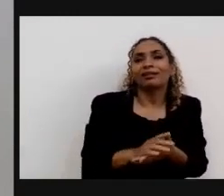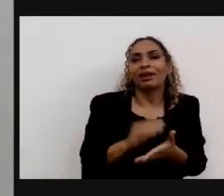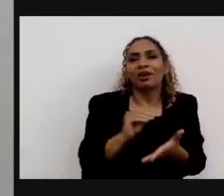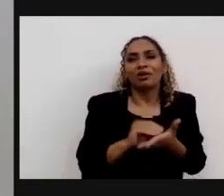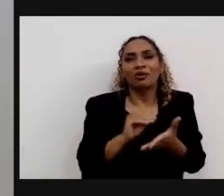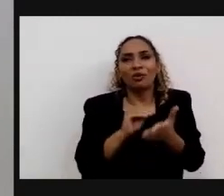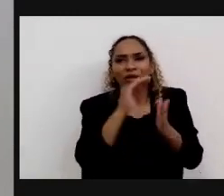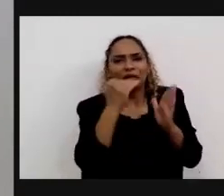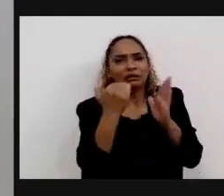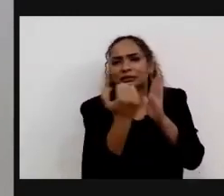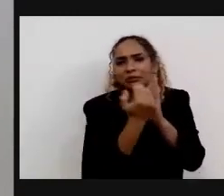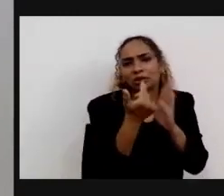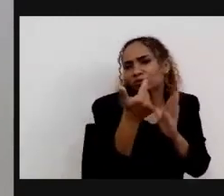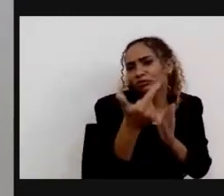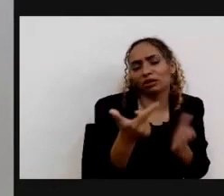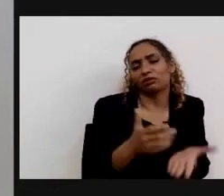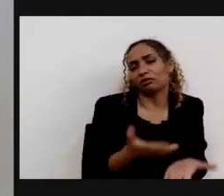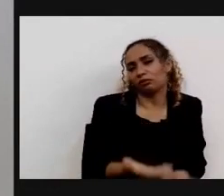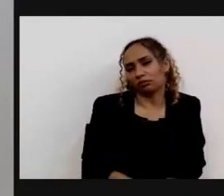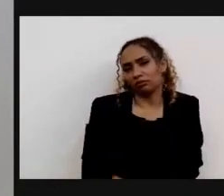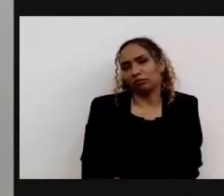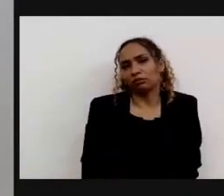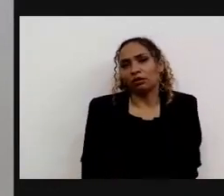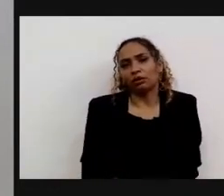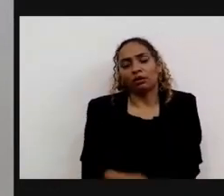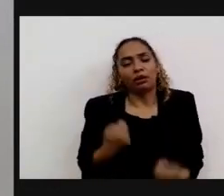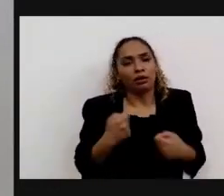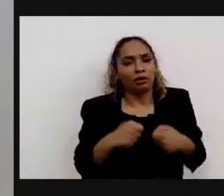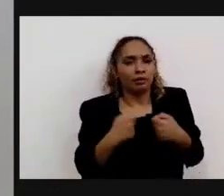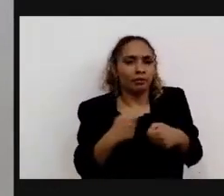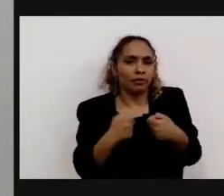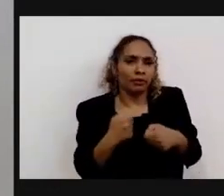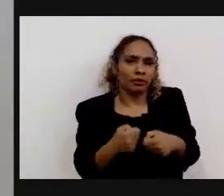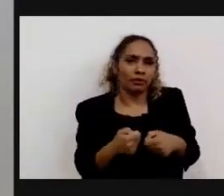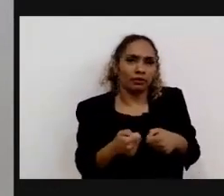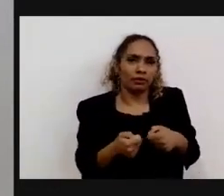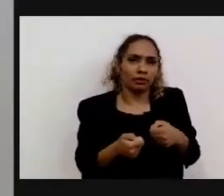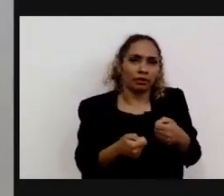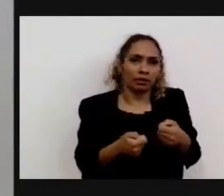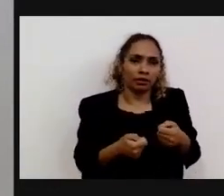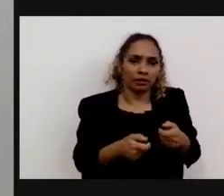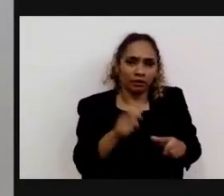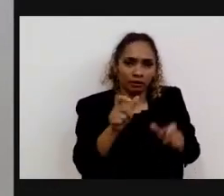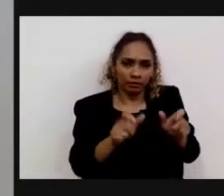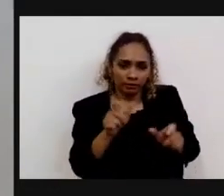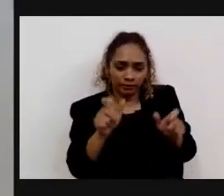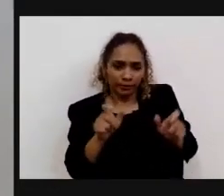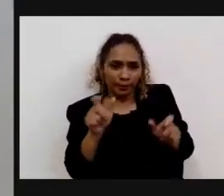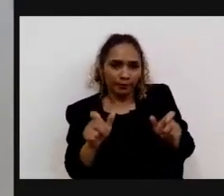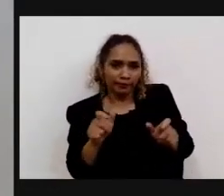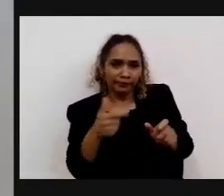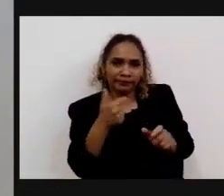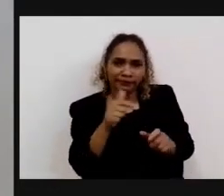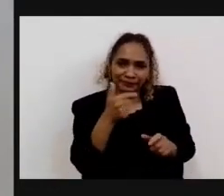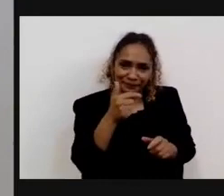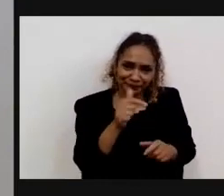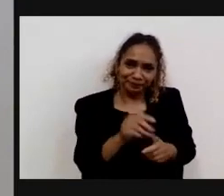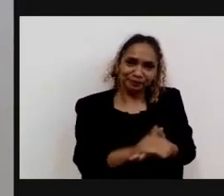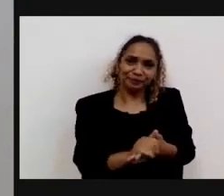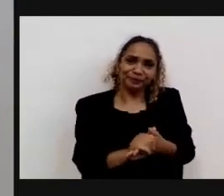desrespeitoso infantilizador né porque não necessariamente essa pessoa que teria